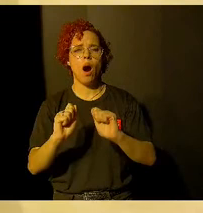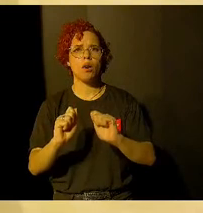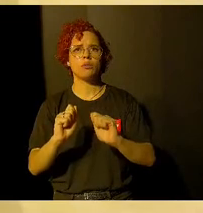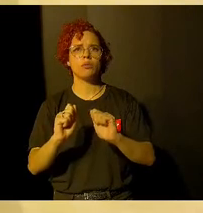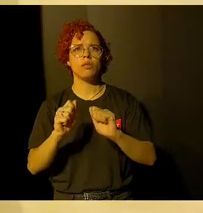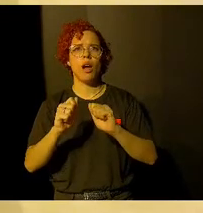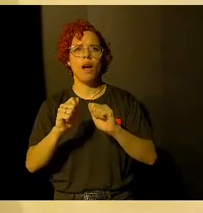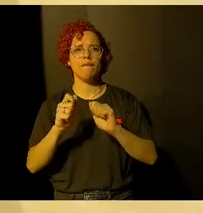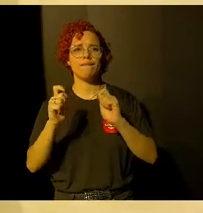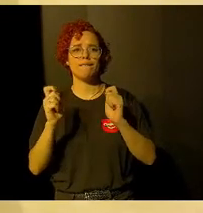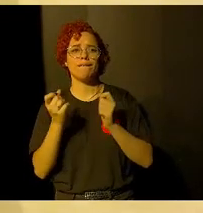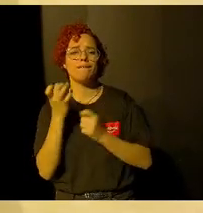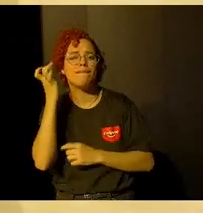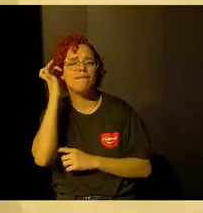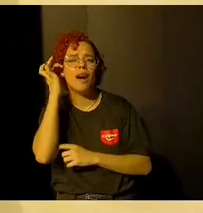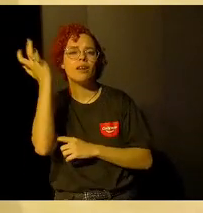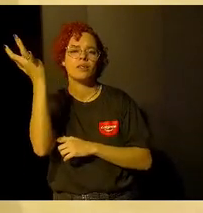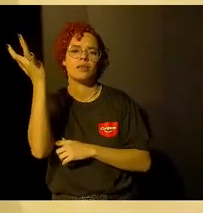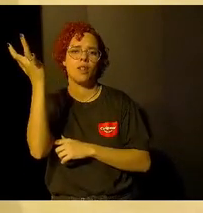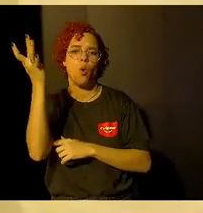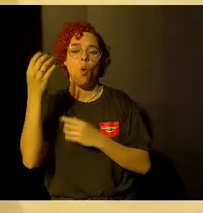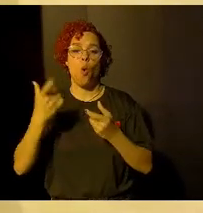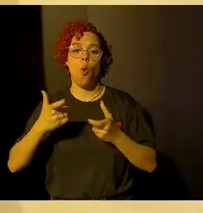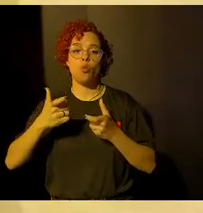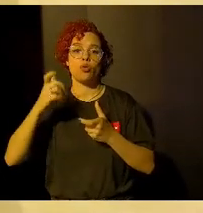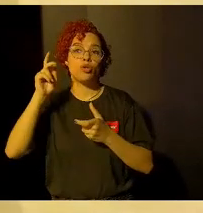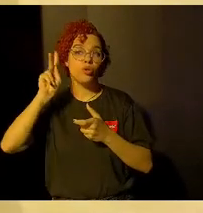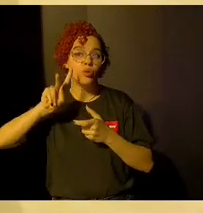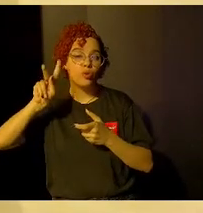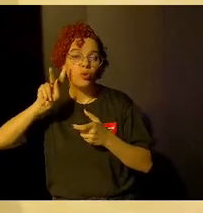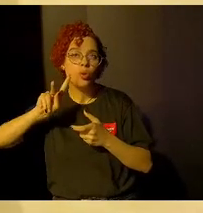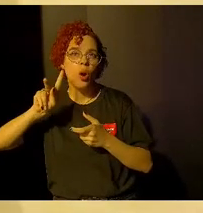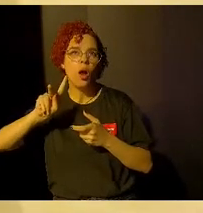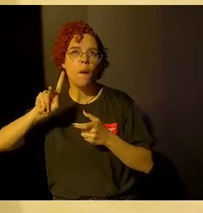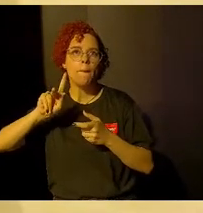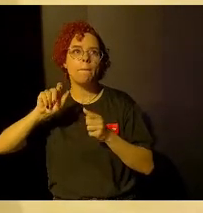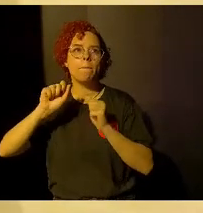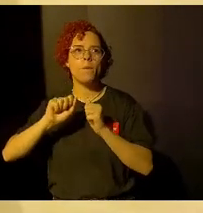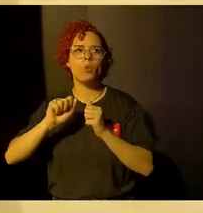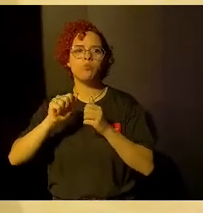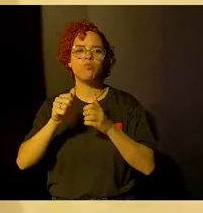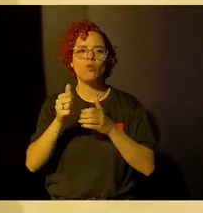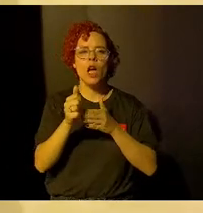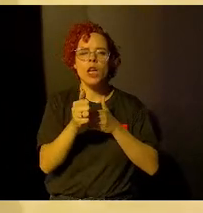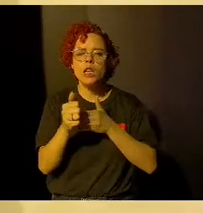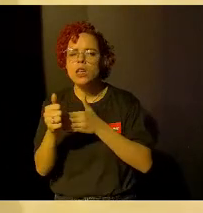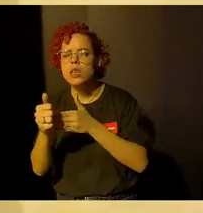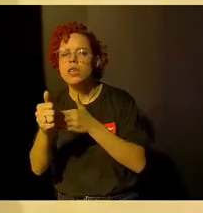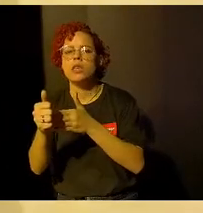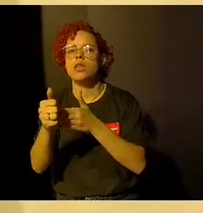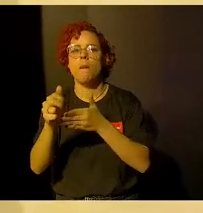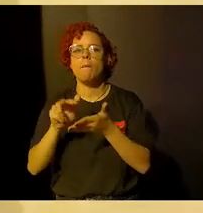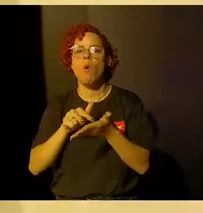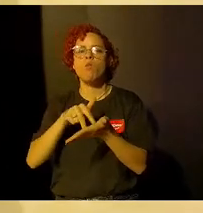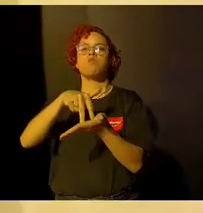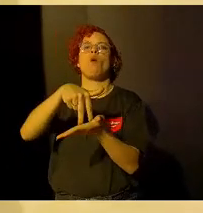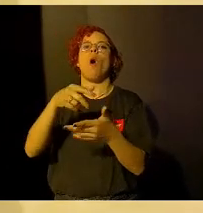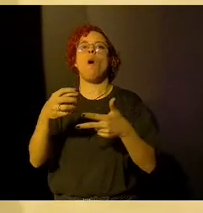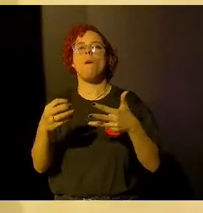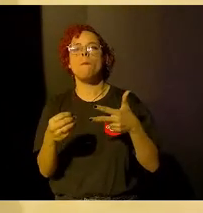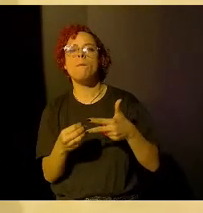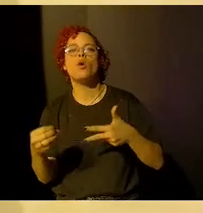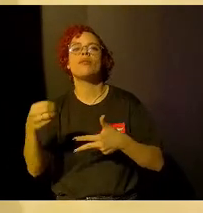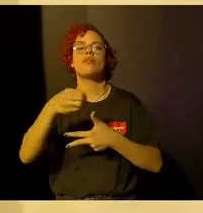onde as histórias singulares podem ser usadas como bússolas para um protagonismo sem